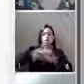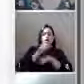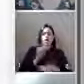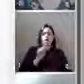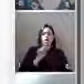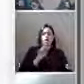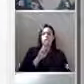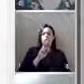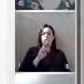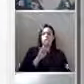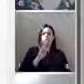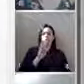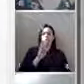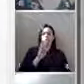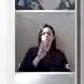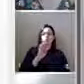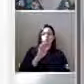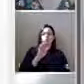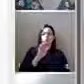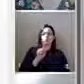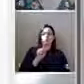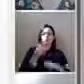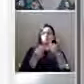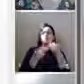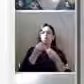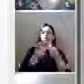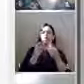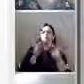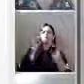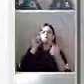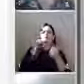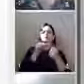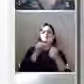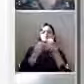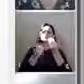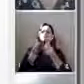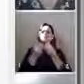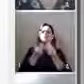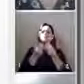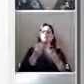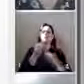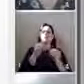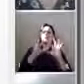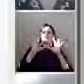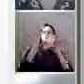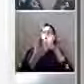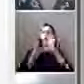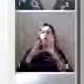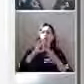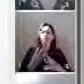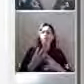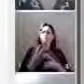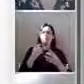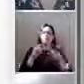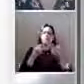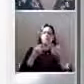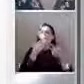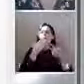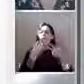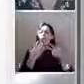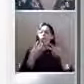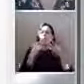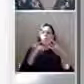conveniente para substantivos concretos. Procuramos falar da forma, da cor, da textura, da consistência,